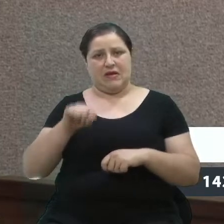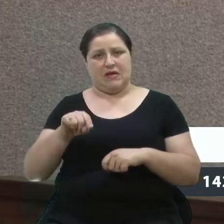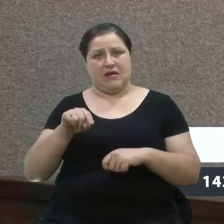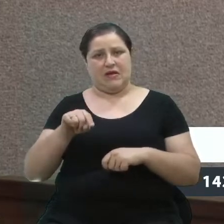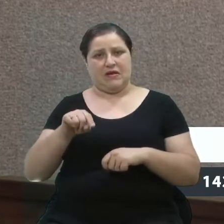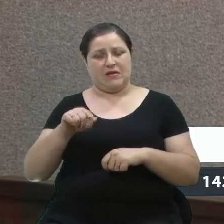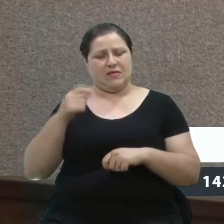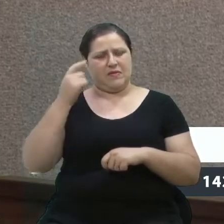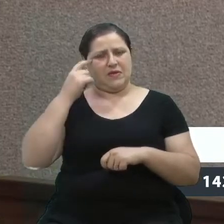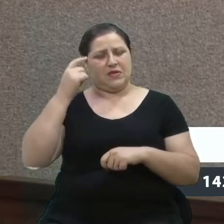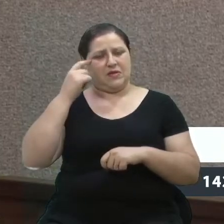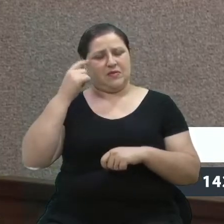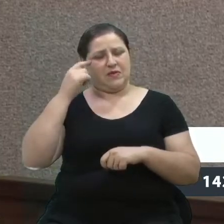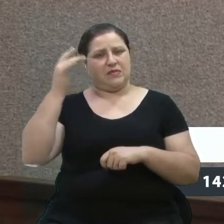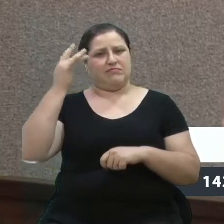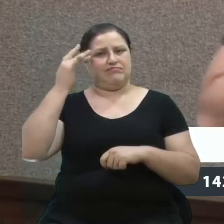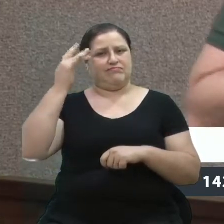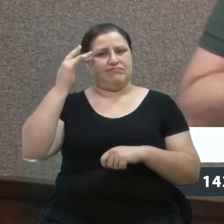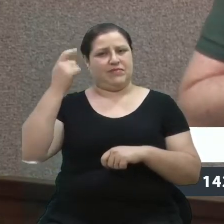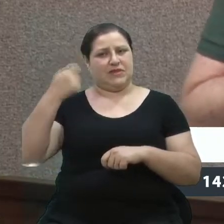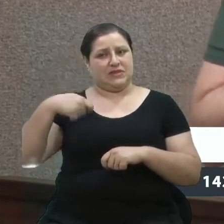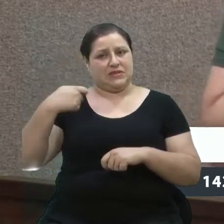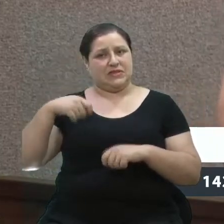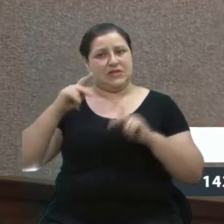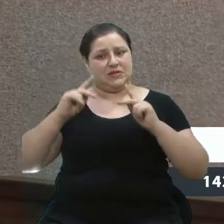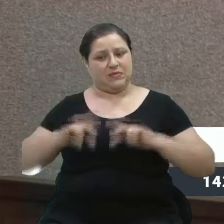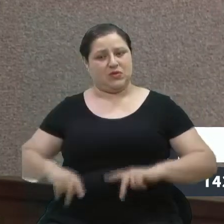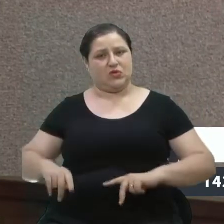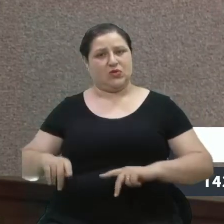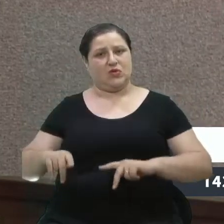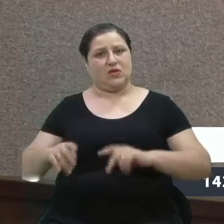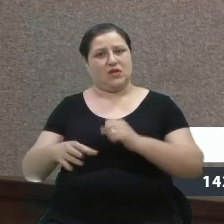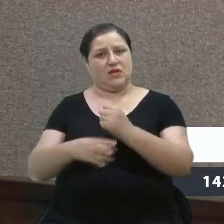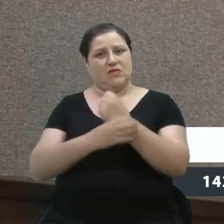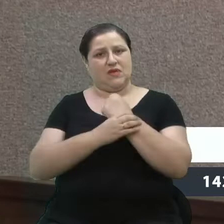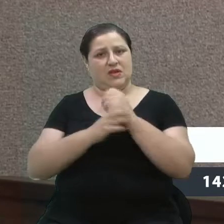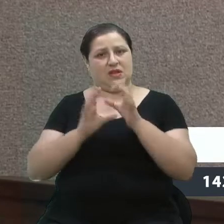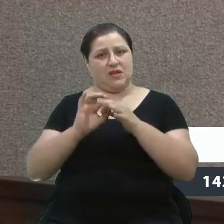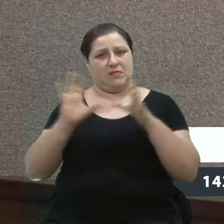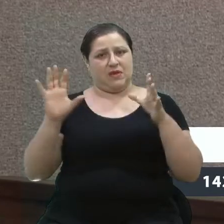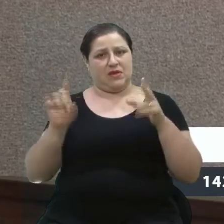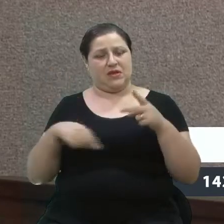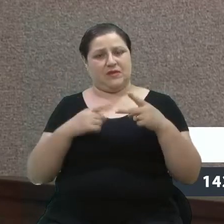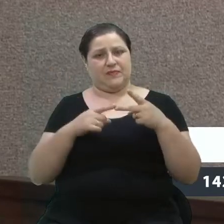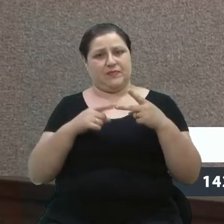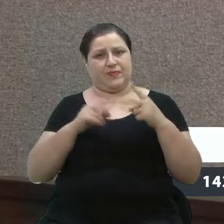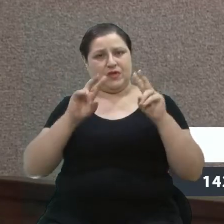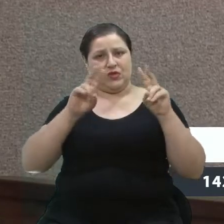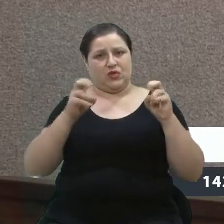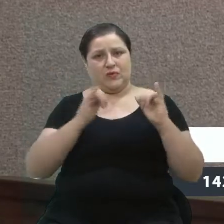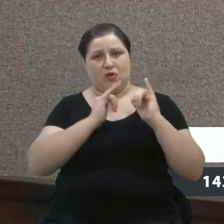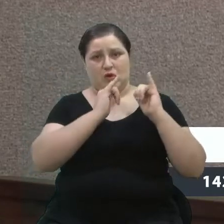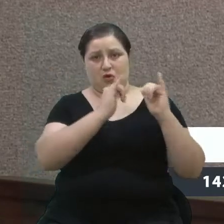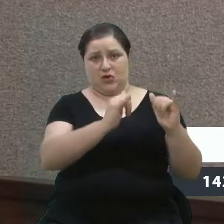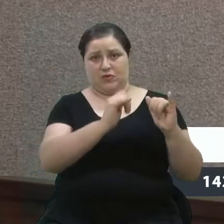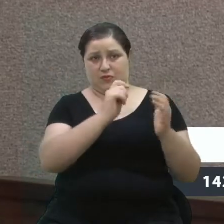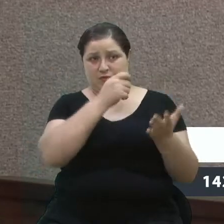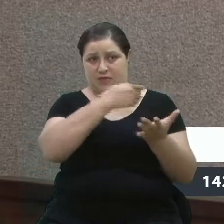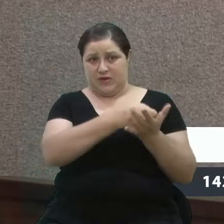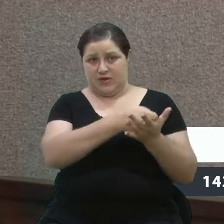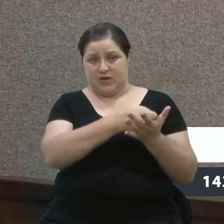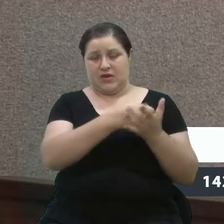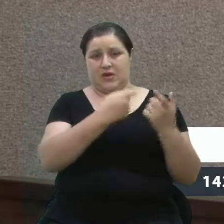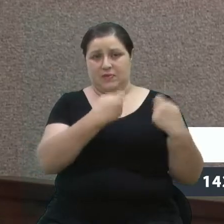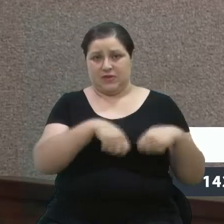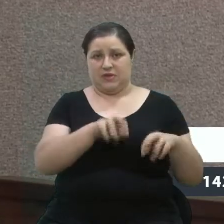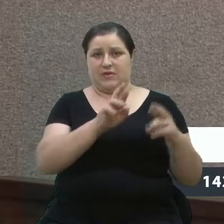parcimônia de entender também a necessidade das pessoas na defesa da liberdade. Sobre a questão das passagens de ônibus, eu acho que a gente tem que ser muito